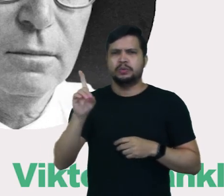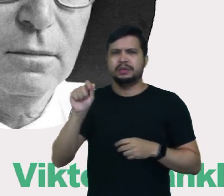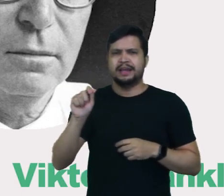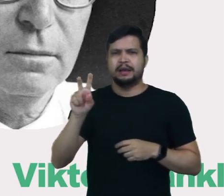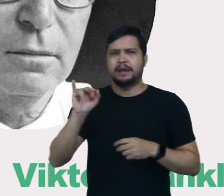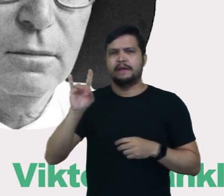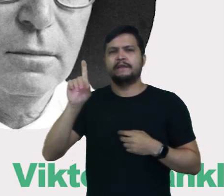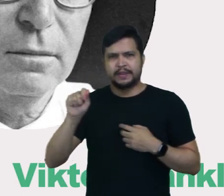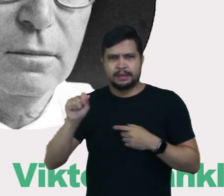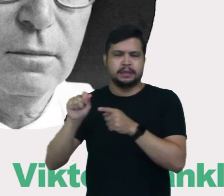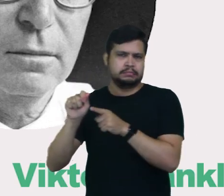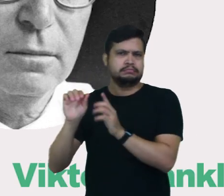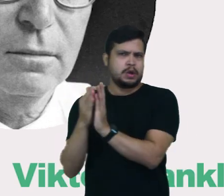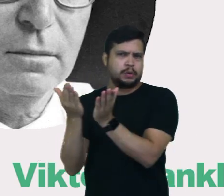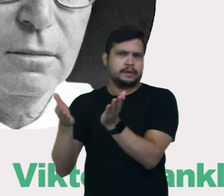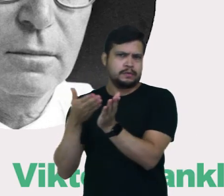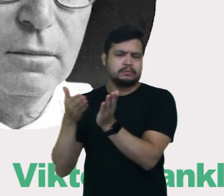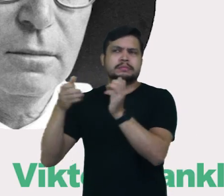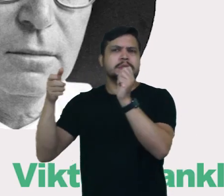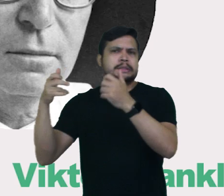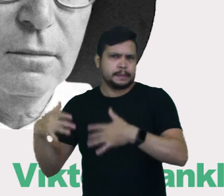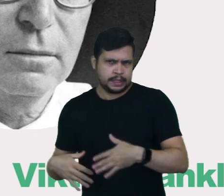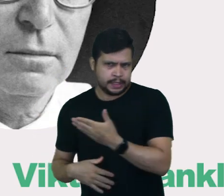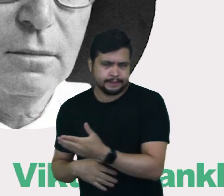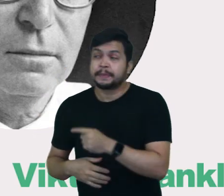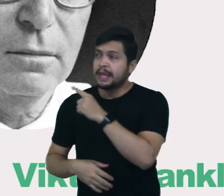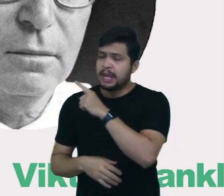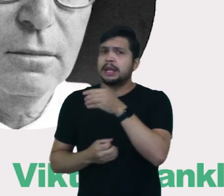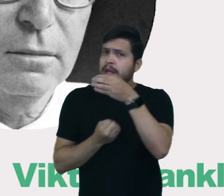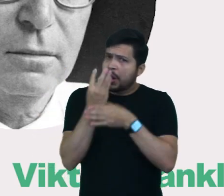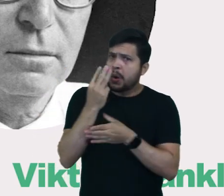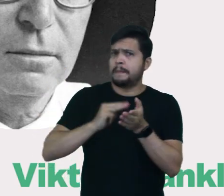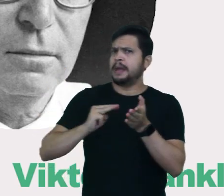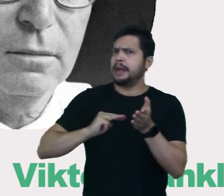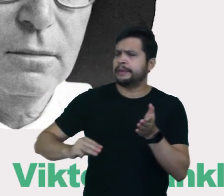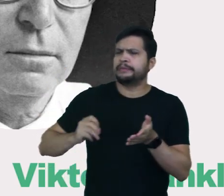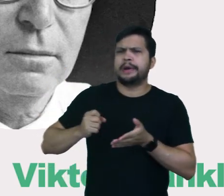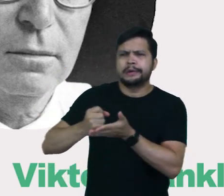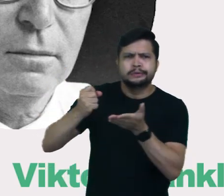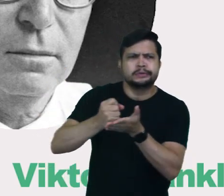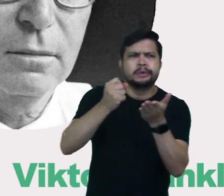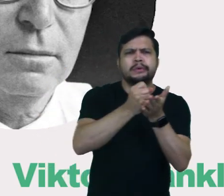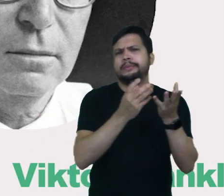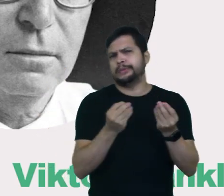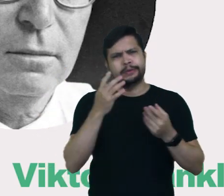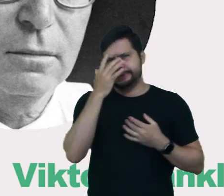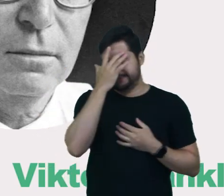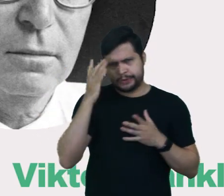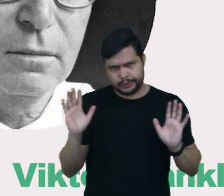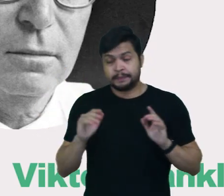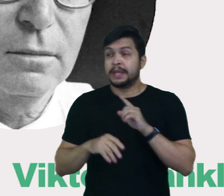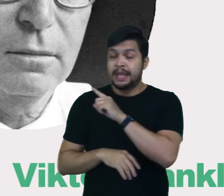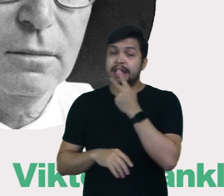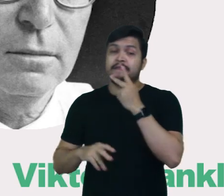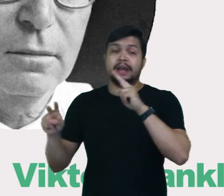ele desenvolveu um método, ajudou várias pessoas e tal. E aí uma das frases que tem nesse livro que eu gosto muito,